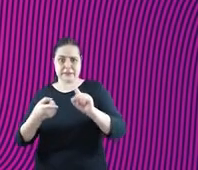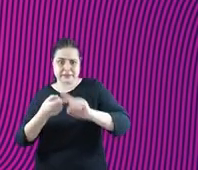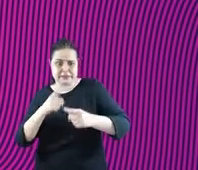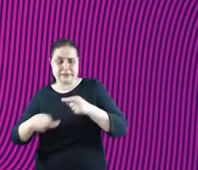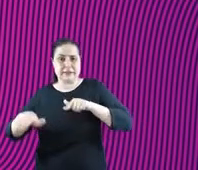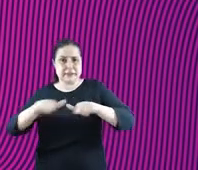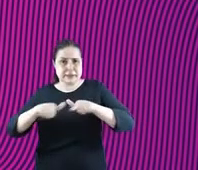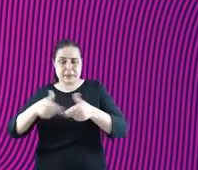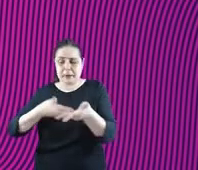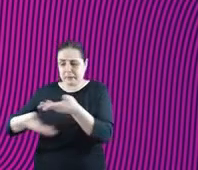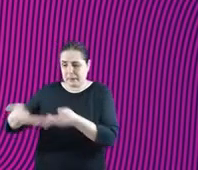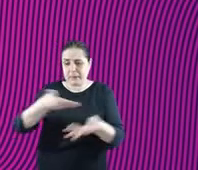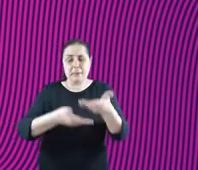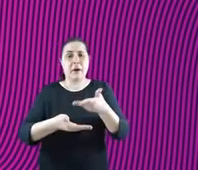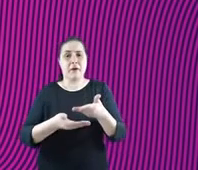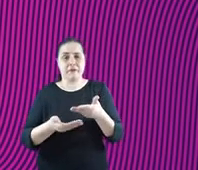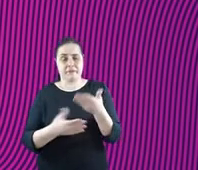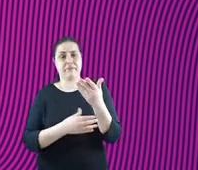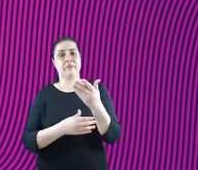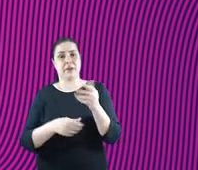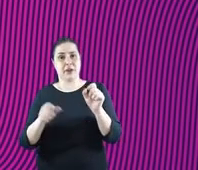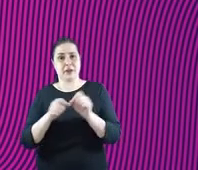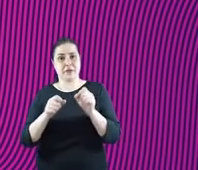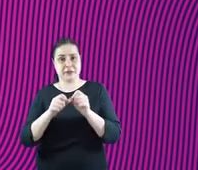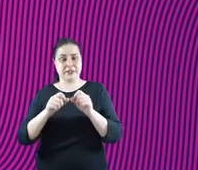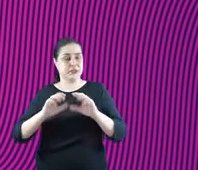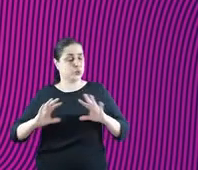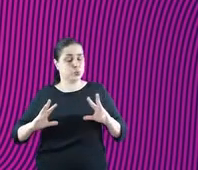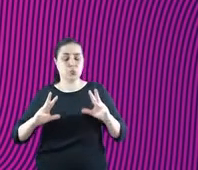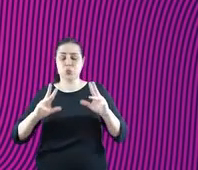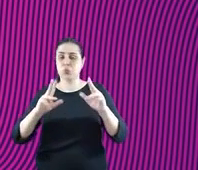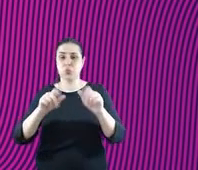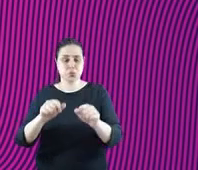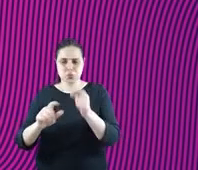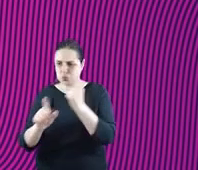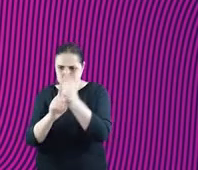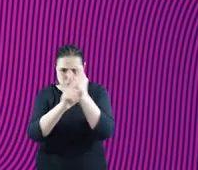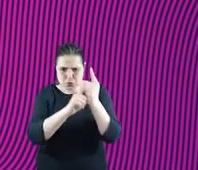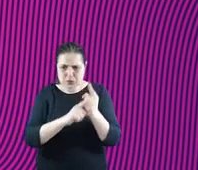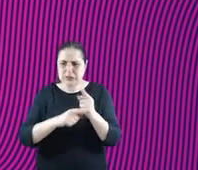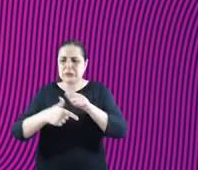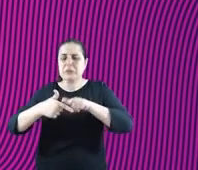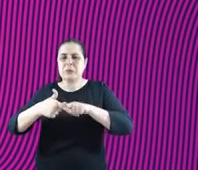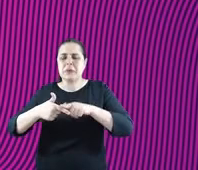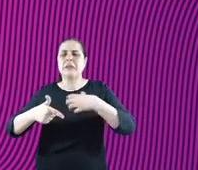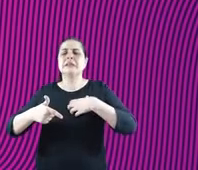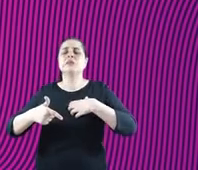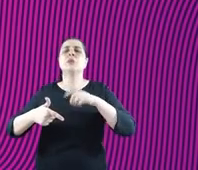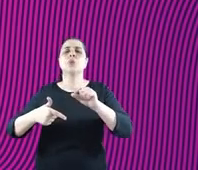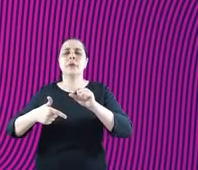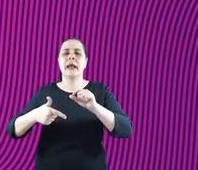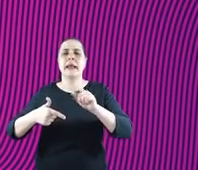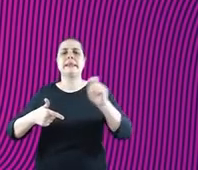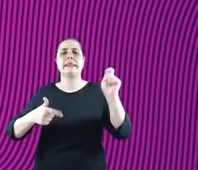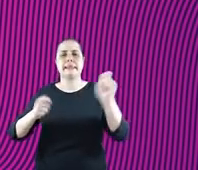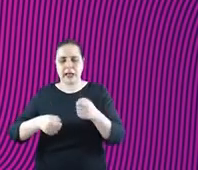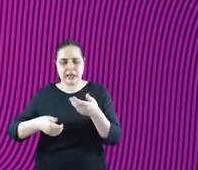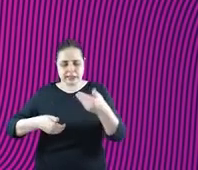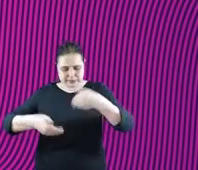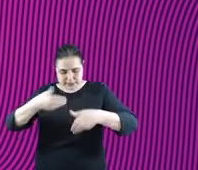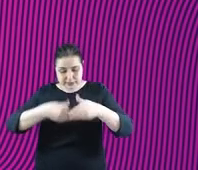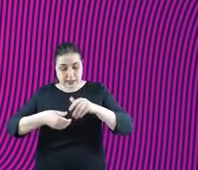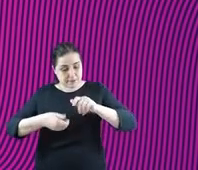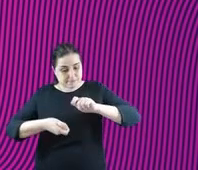fisioterapia, identificando rapidamente esses sintomas, é mais fácil revertê-los, né, e controlar